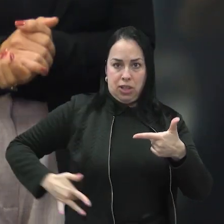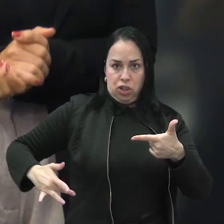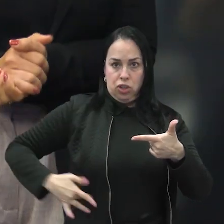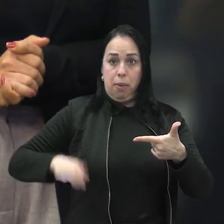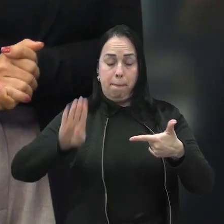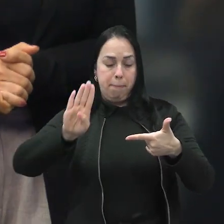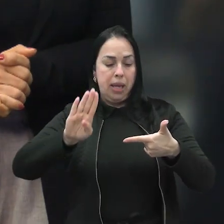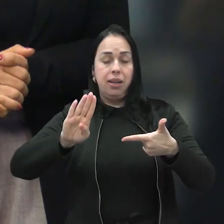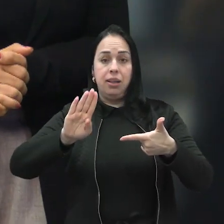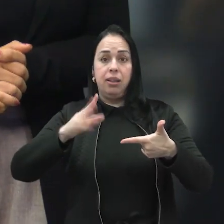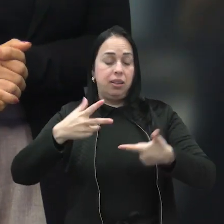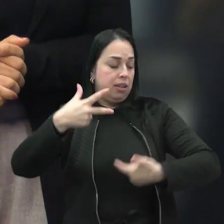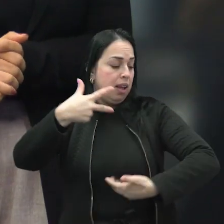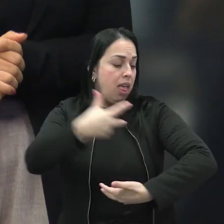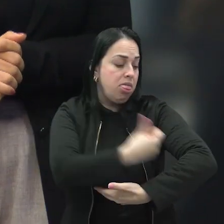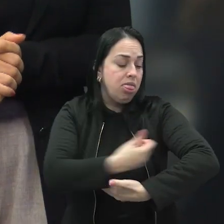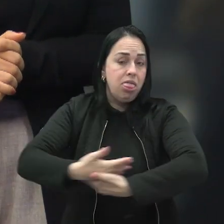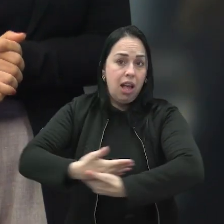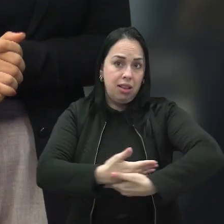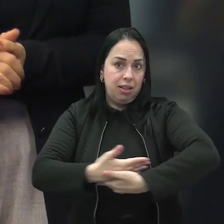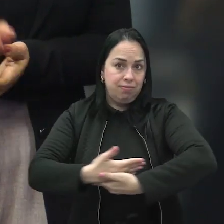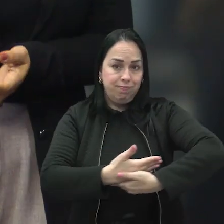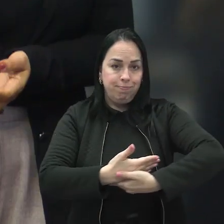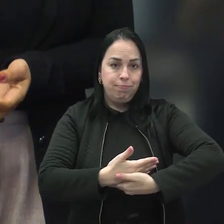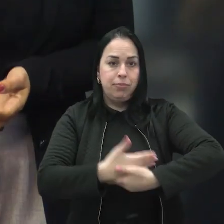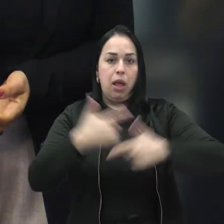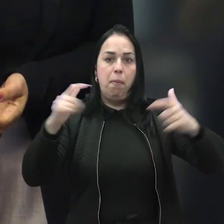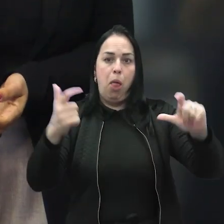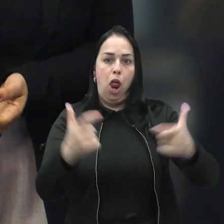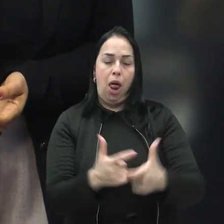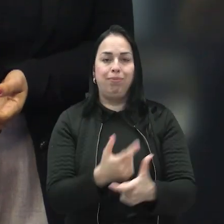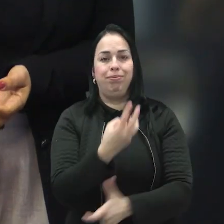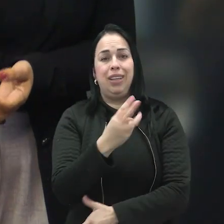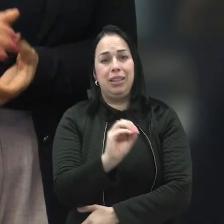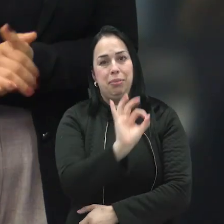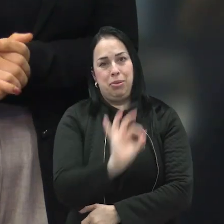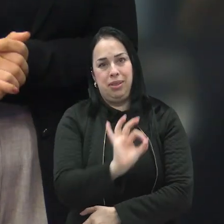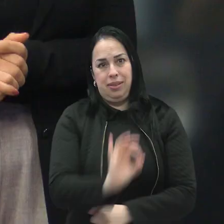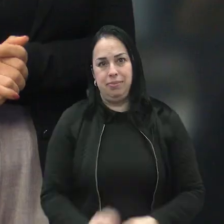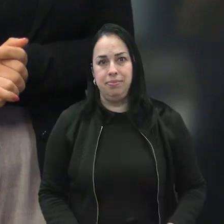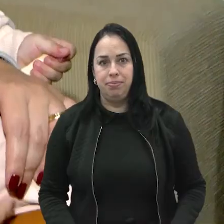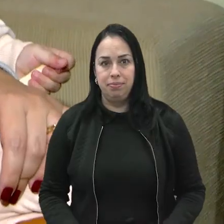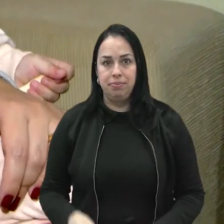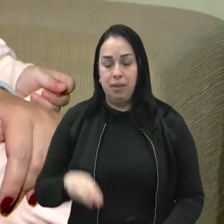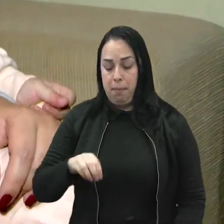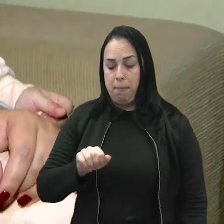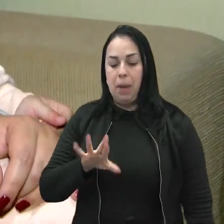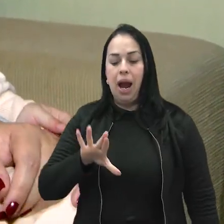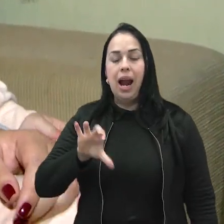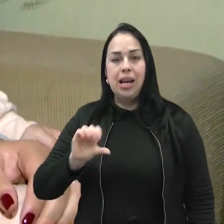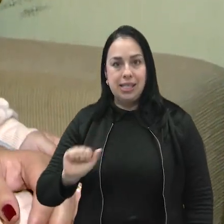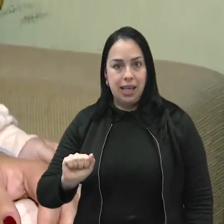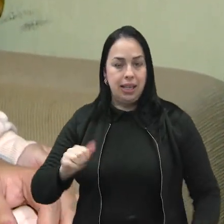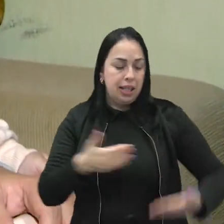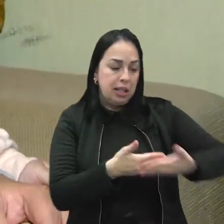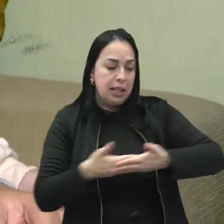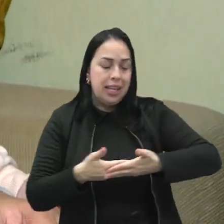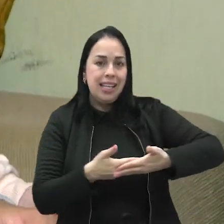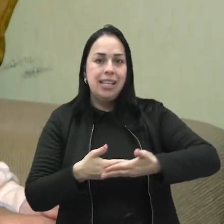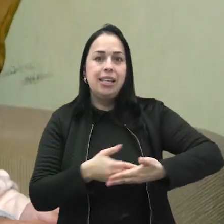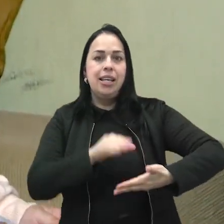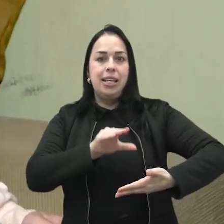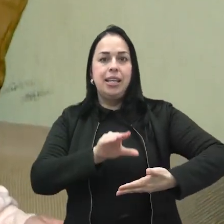em recém-nascidos, chegaram a menos de 30% de cobertura. Márcia é mãe da